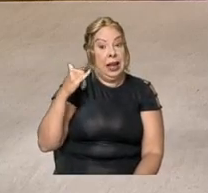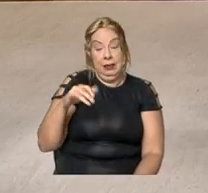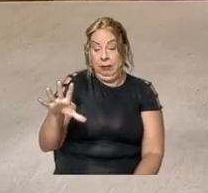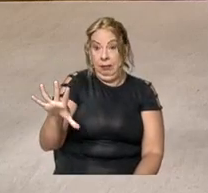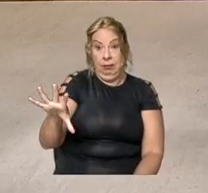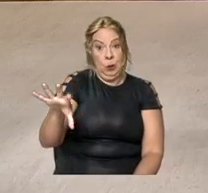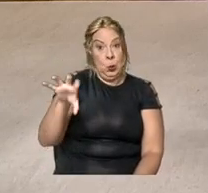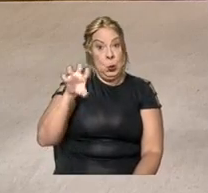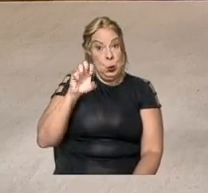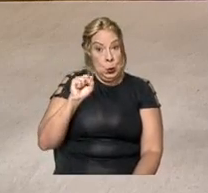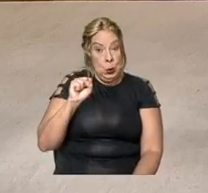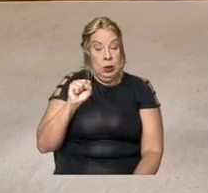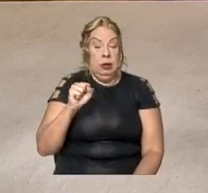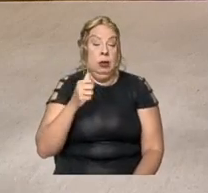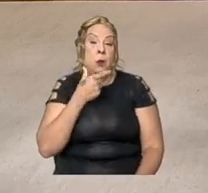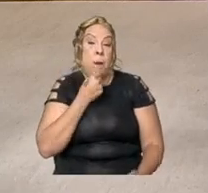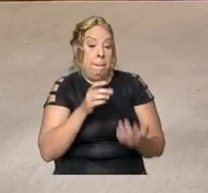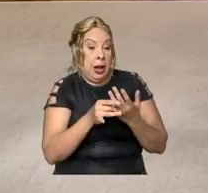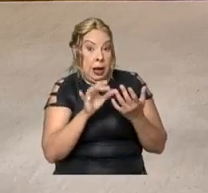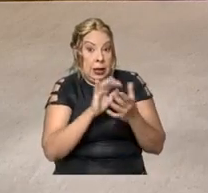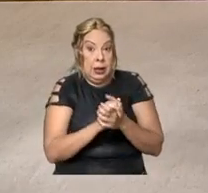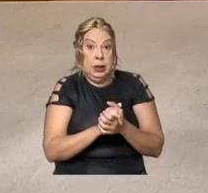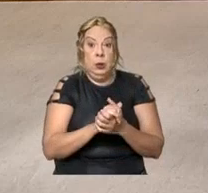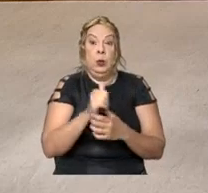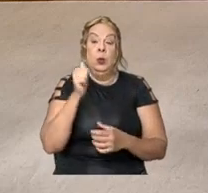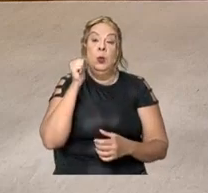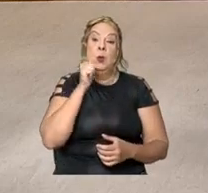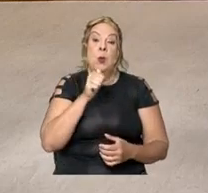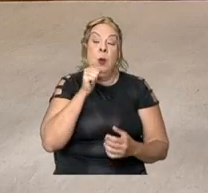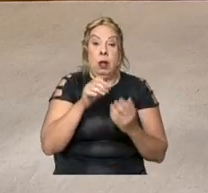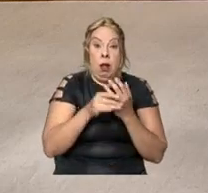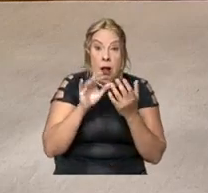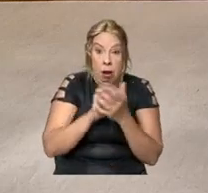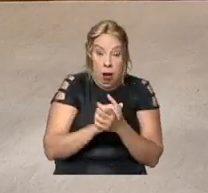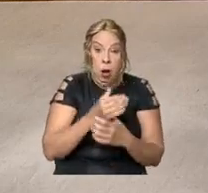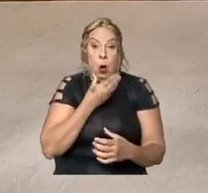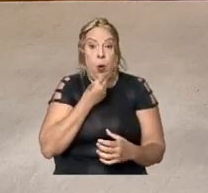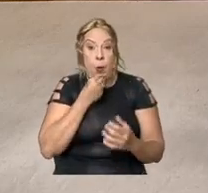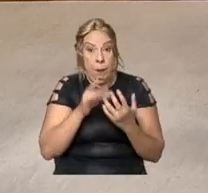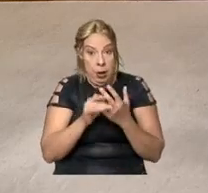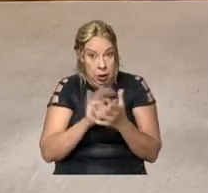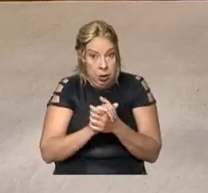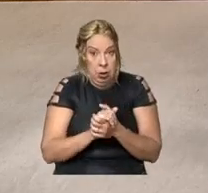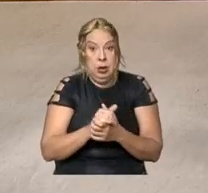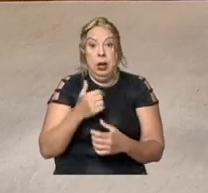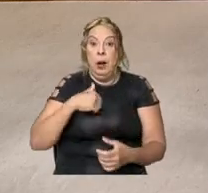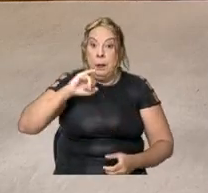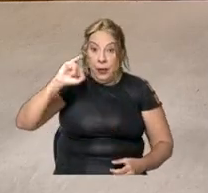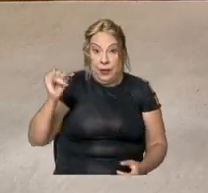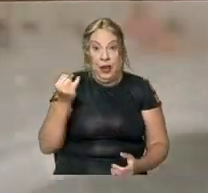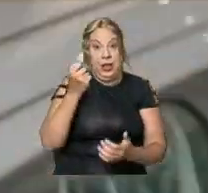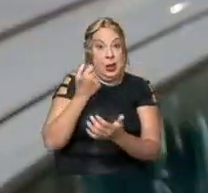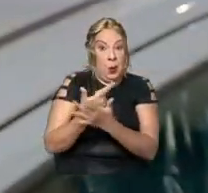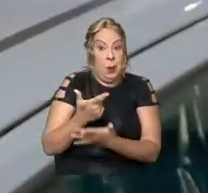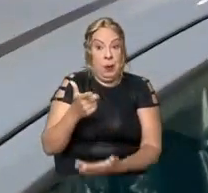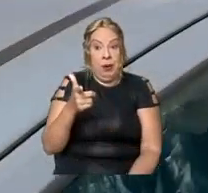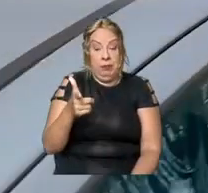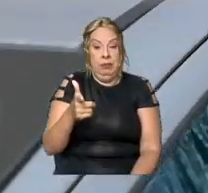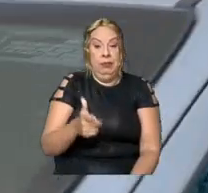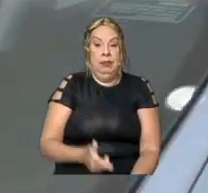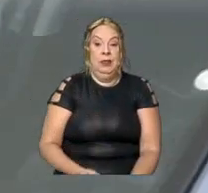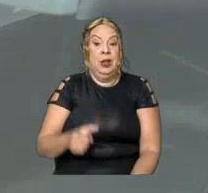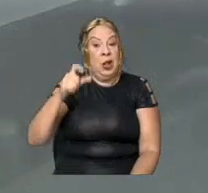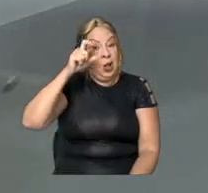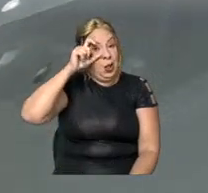maridão? Você que está aí acompanhando, porque a felicidade vem em quatro rodas. Semana que vem, fala, Lohan!